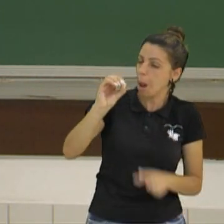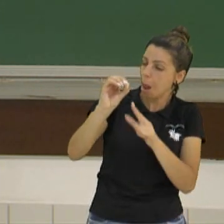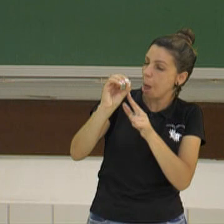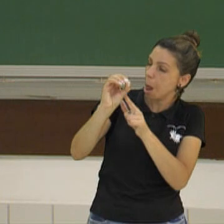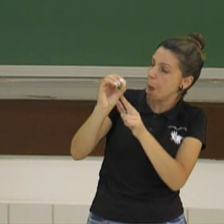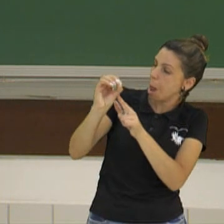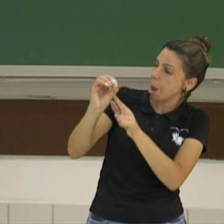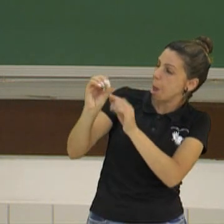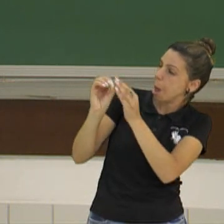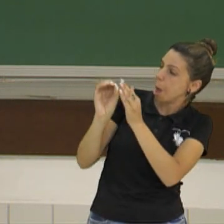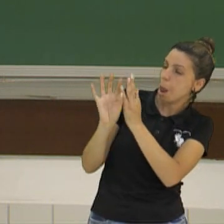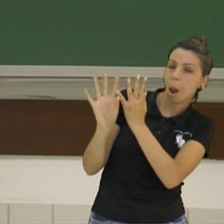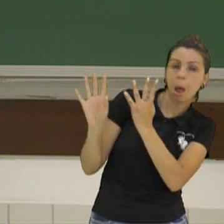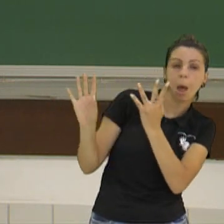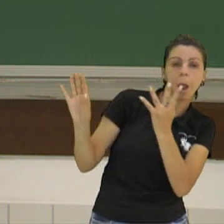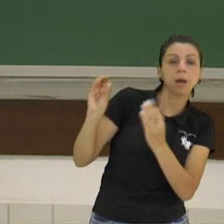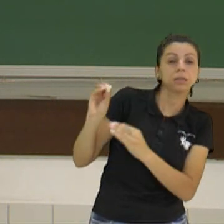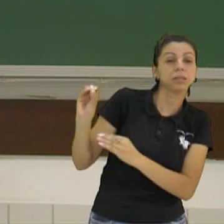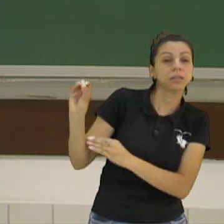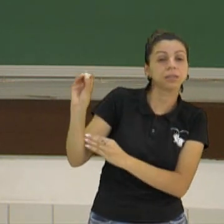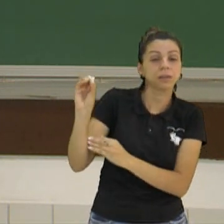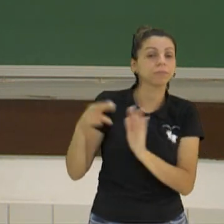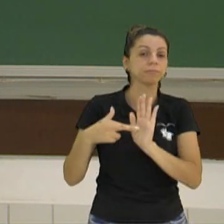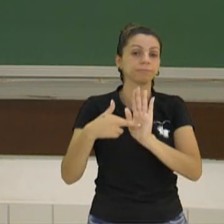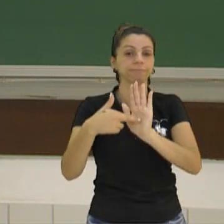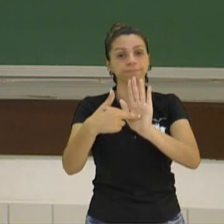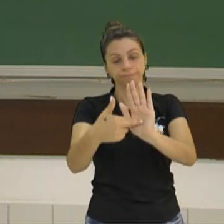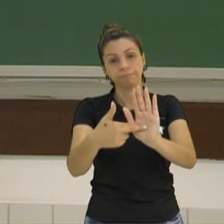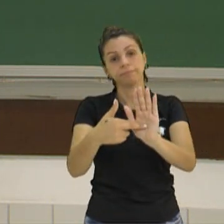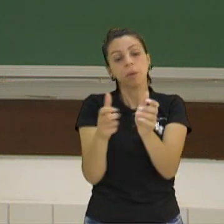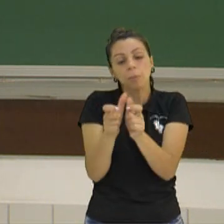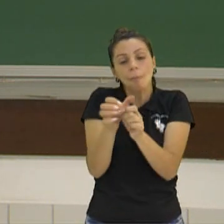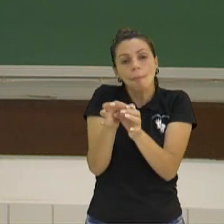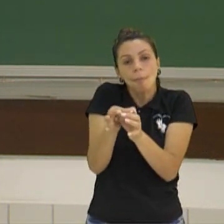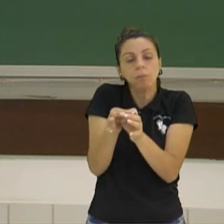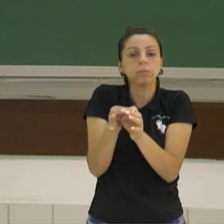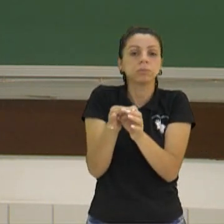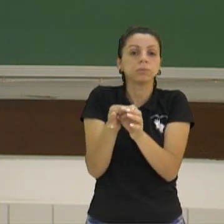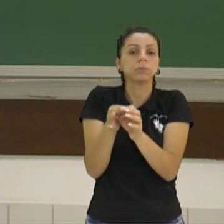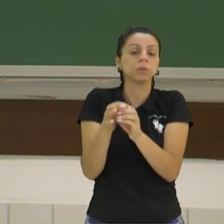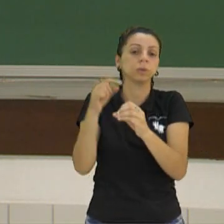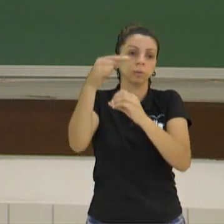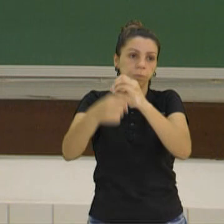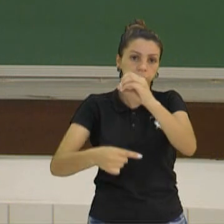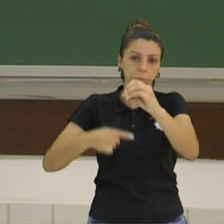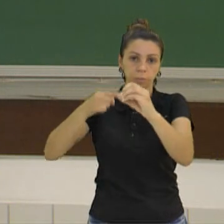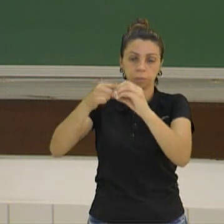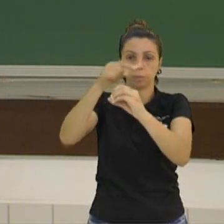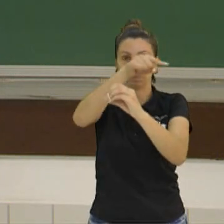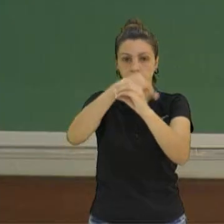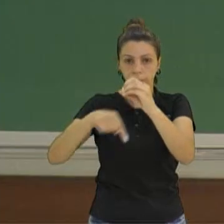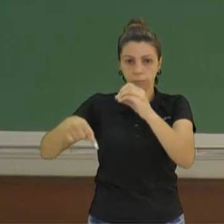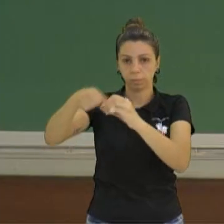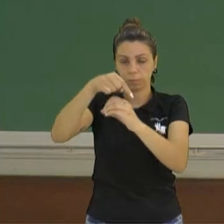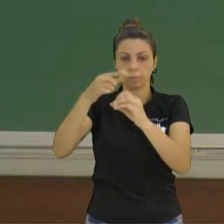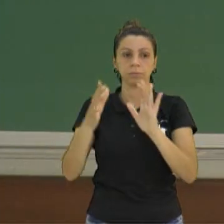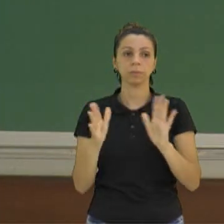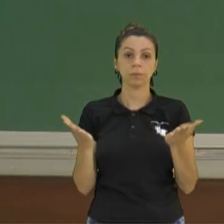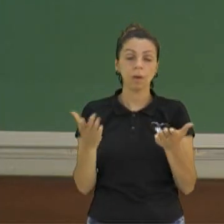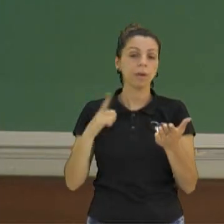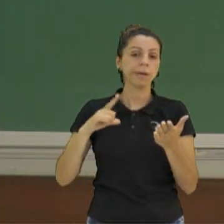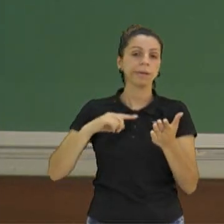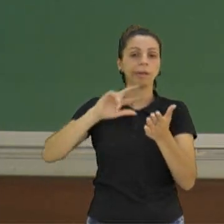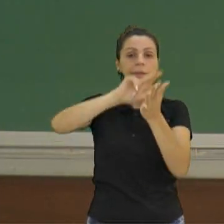0,0000000, uma fila de zeros para você representar as dimensões de um átomo. Certo? E aqui, o que eu tenho? Eu tenho